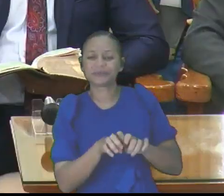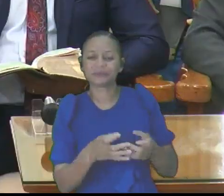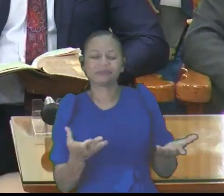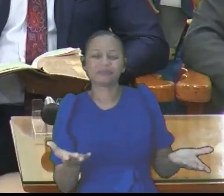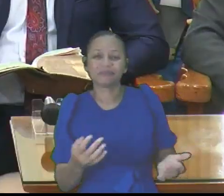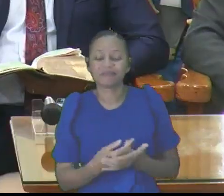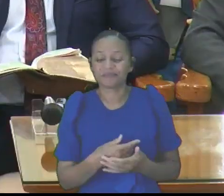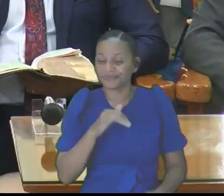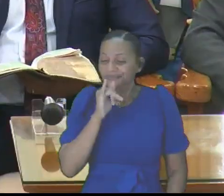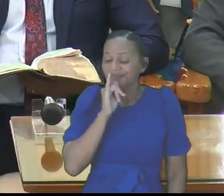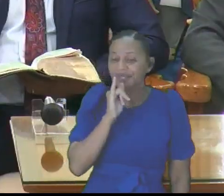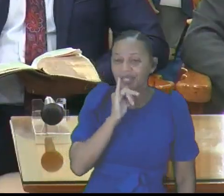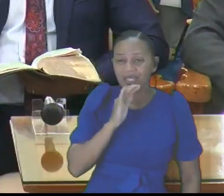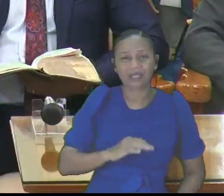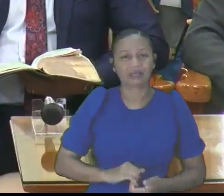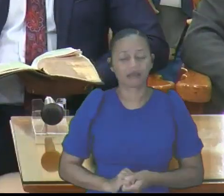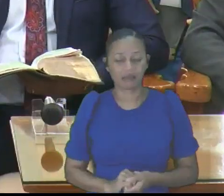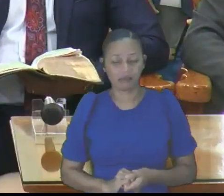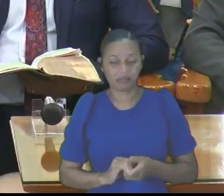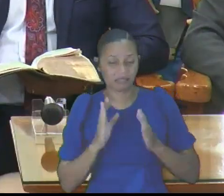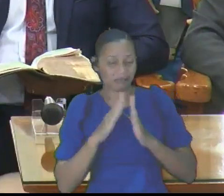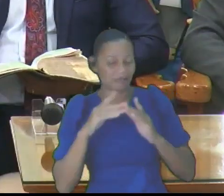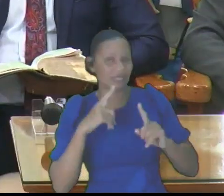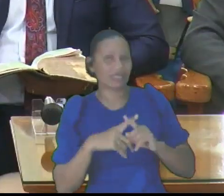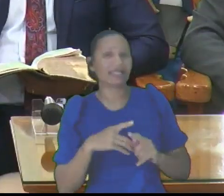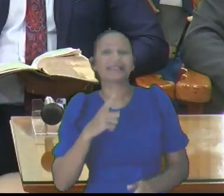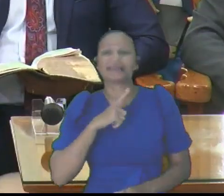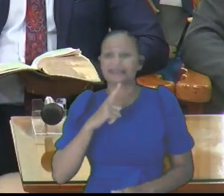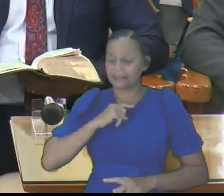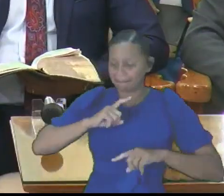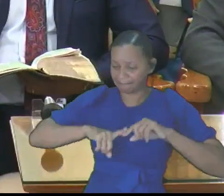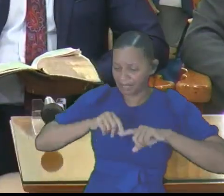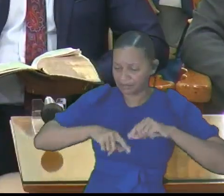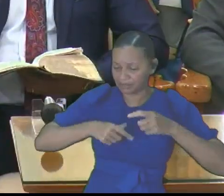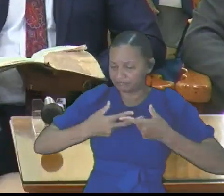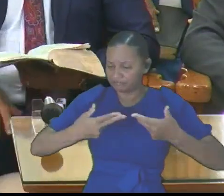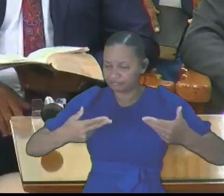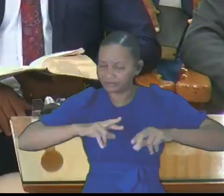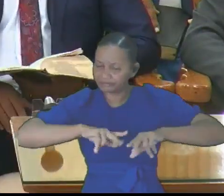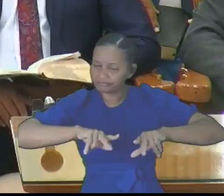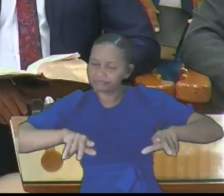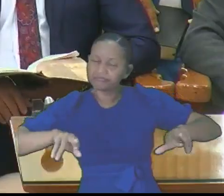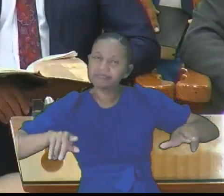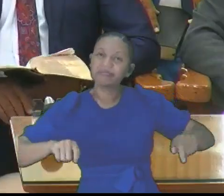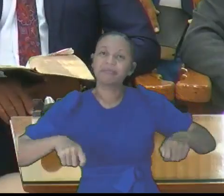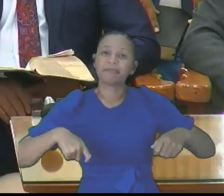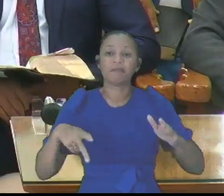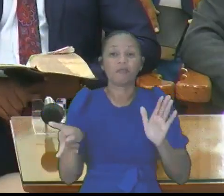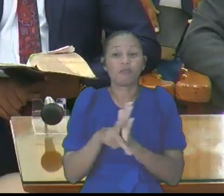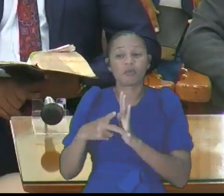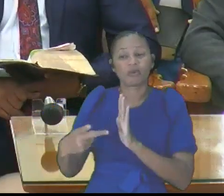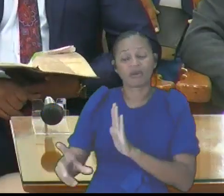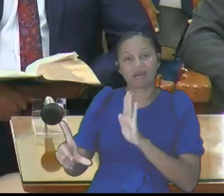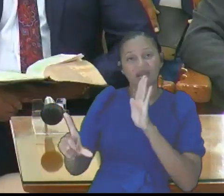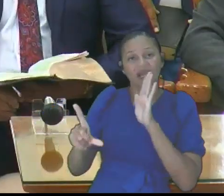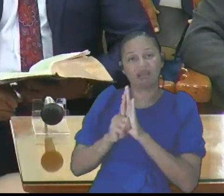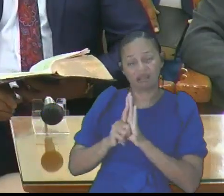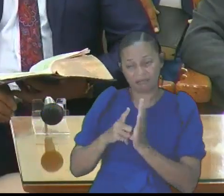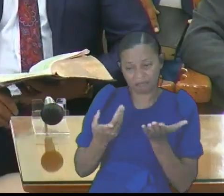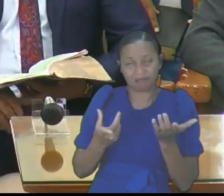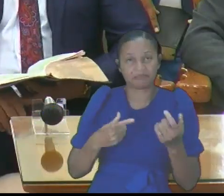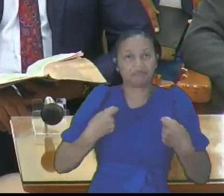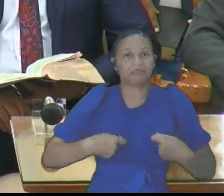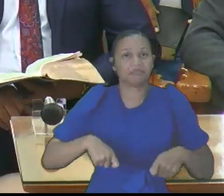Por exemplo, para a igreja ter bens, é necessário pela lei que ela tenha